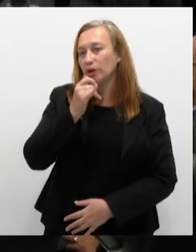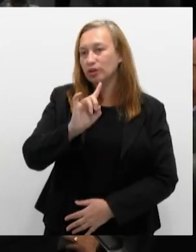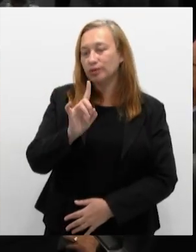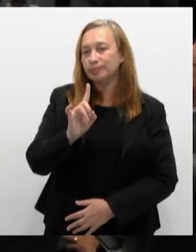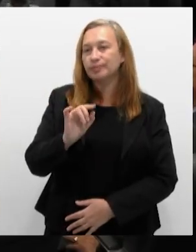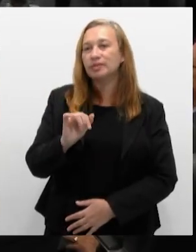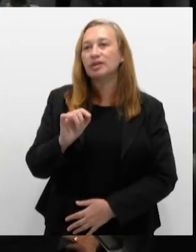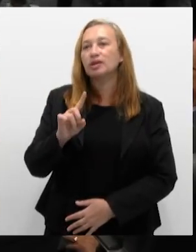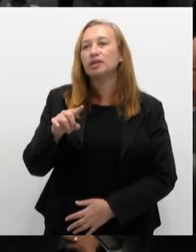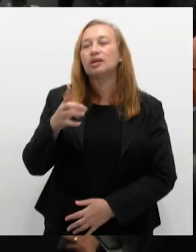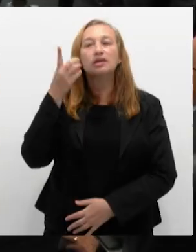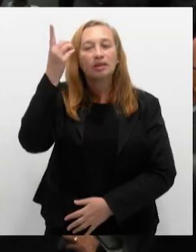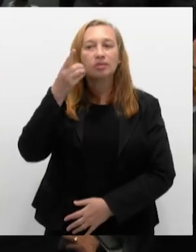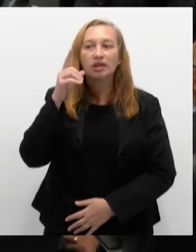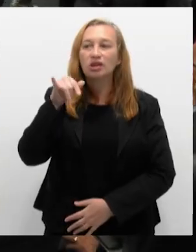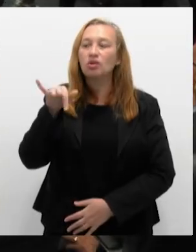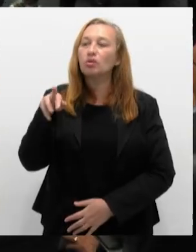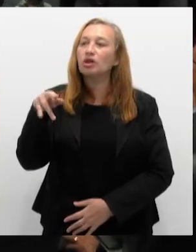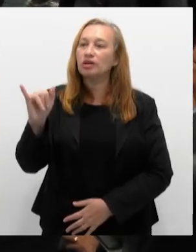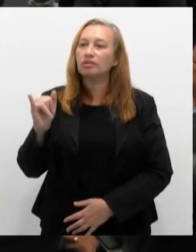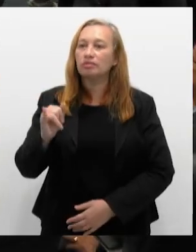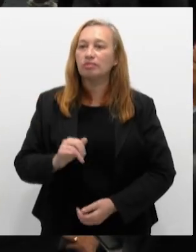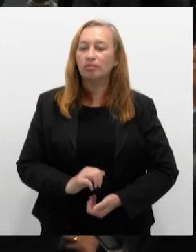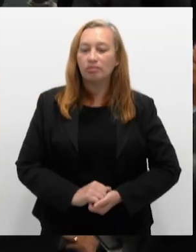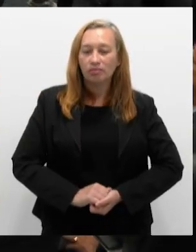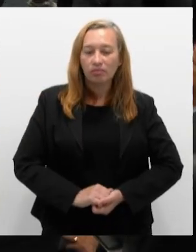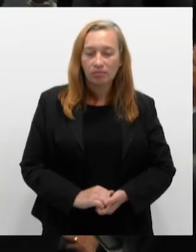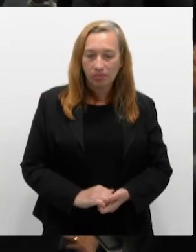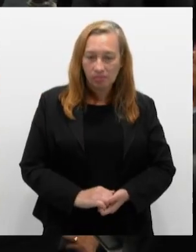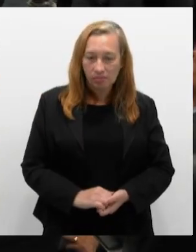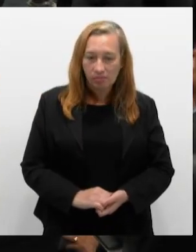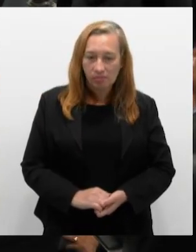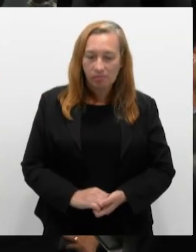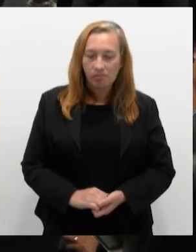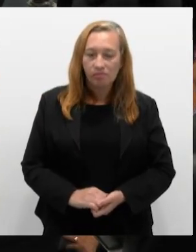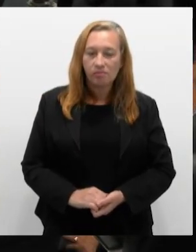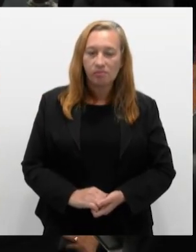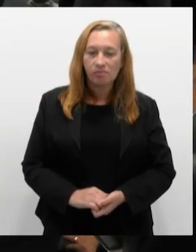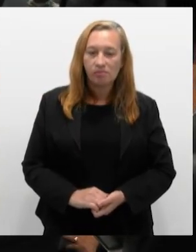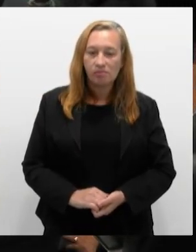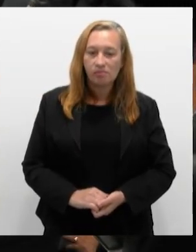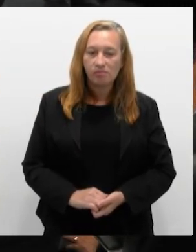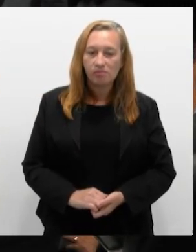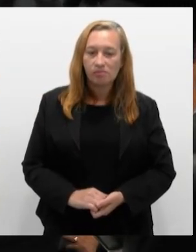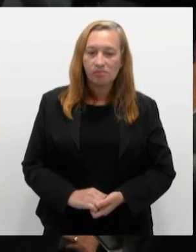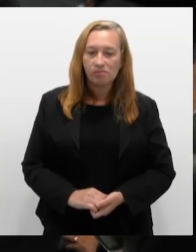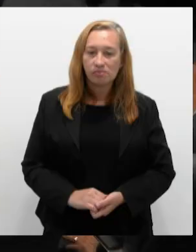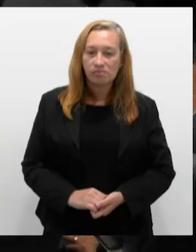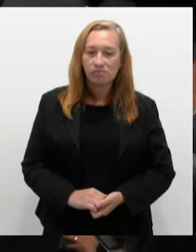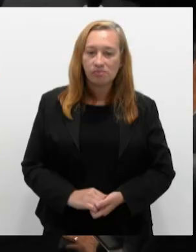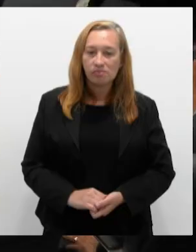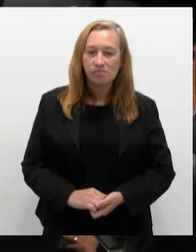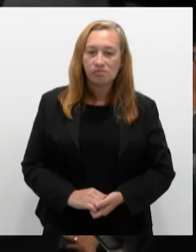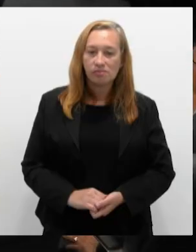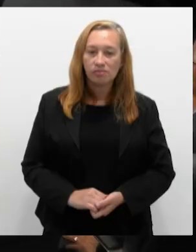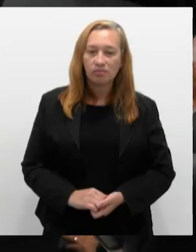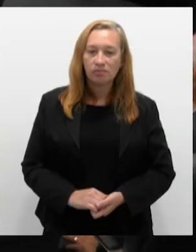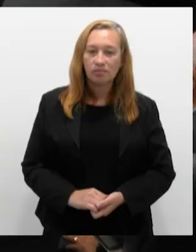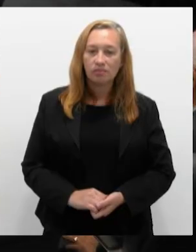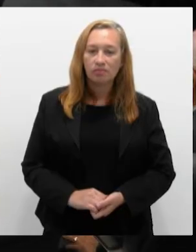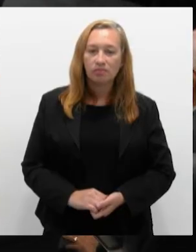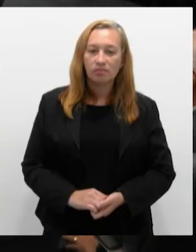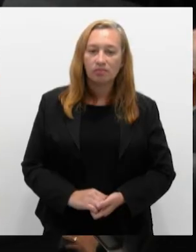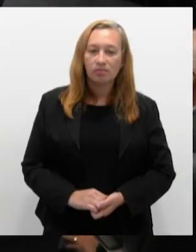lembrado, Macedo. Deputado Yuri Moura. Deputado Yuri Moura. Por gentileza, Comissão de